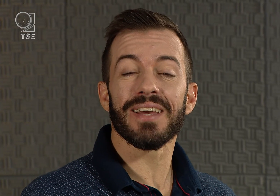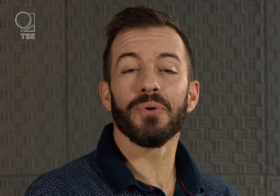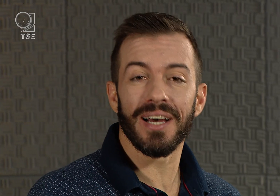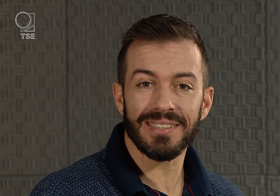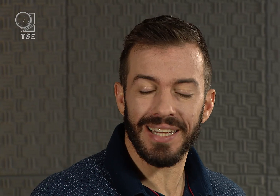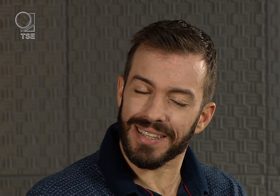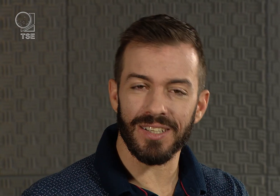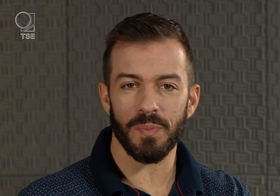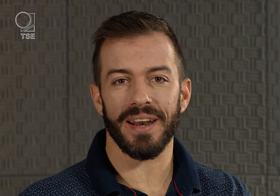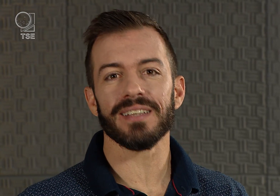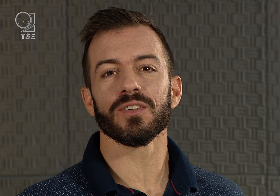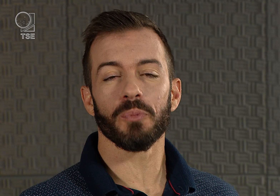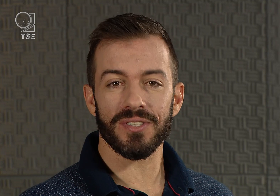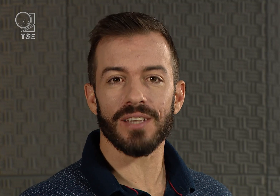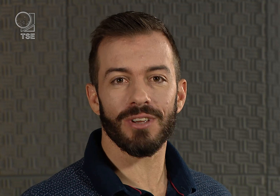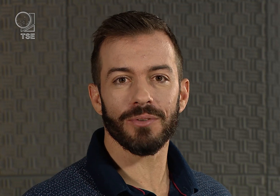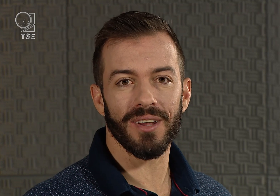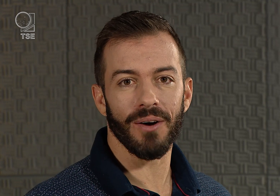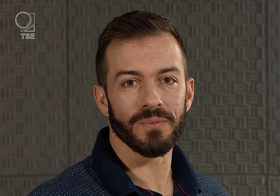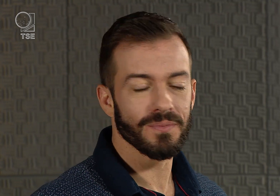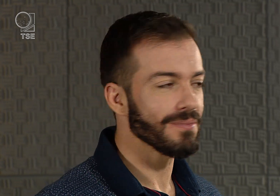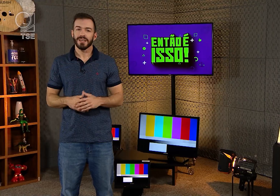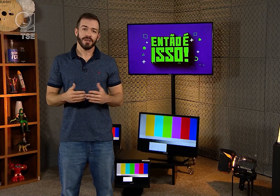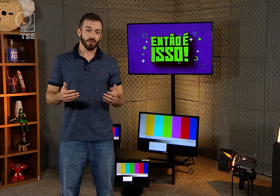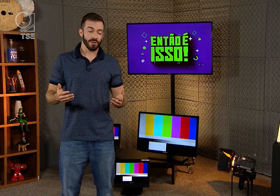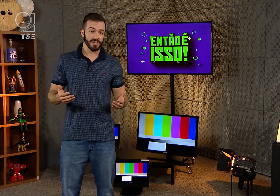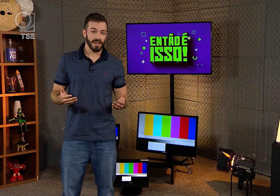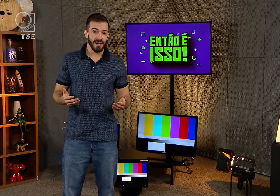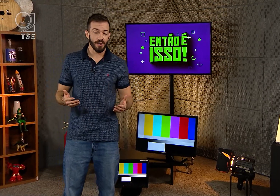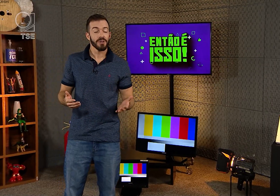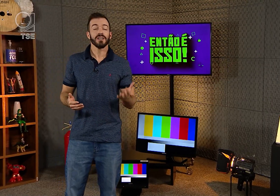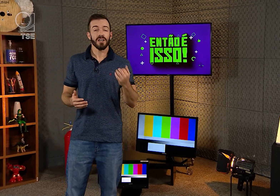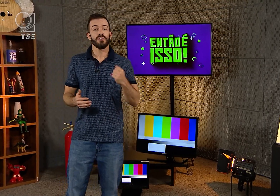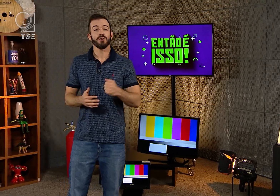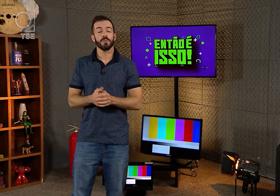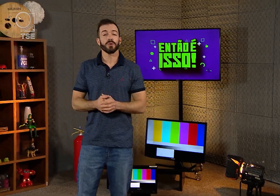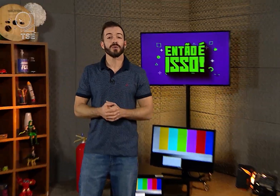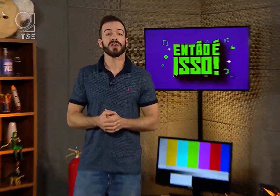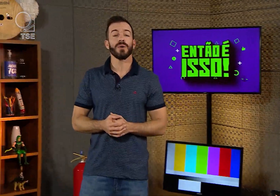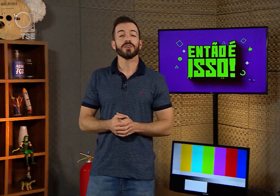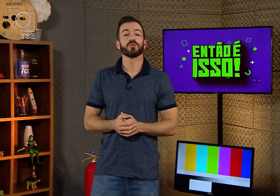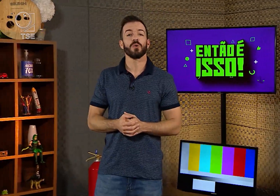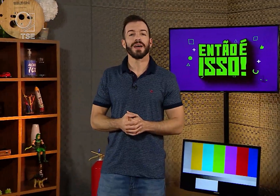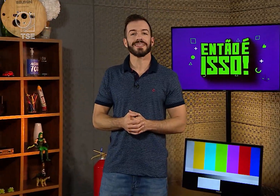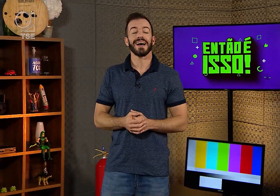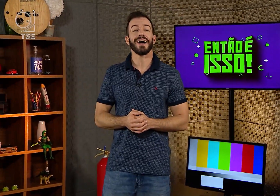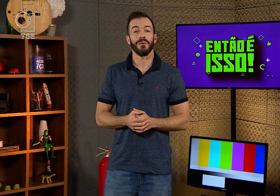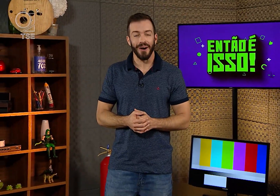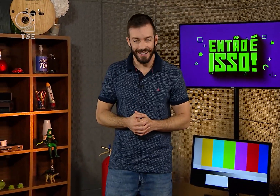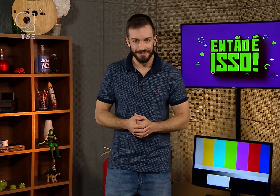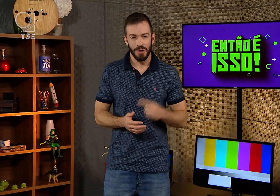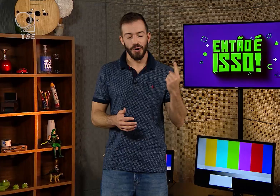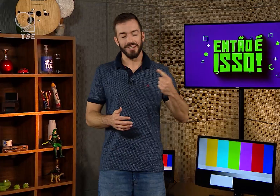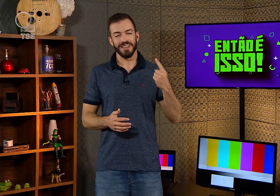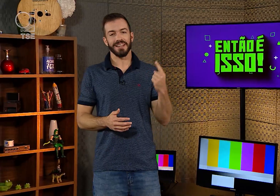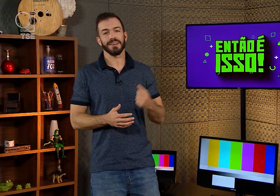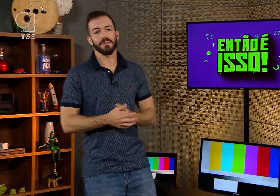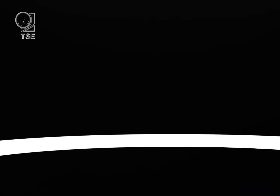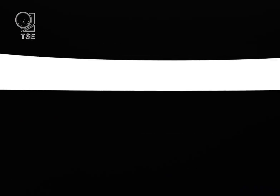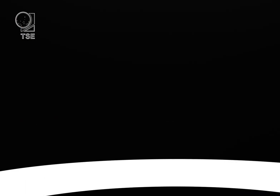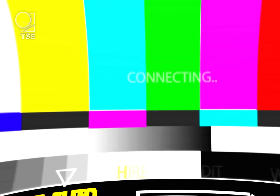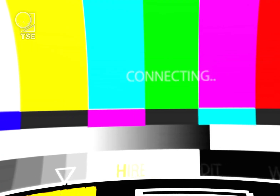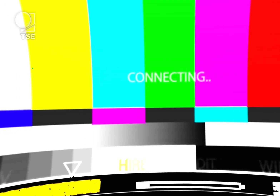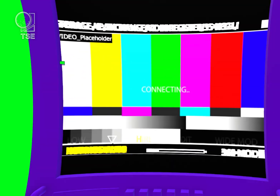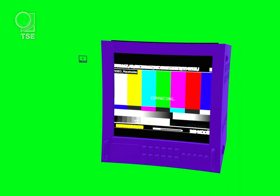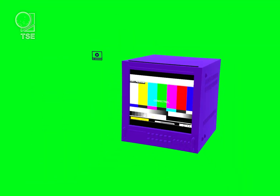mais segurança e transparência no processo eleitoral. Eu sou Henrique Amaral e vem comigo que o Então É Isso começa agora. Roda a vinheta!